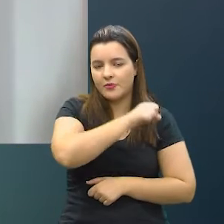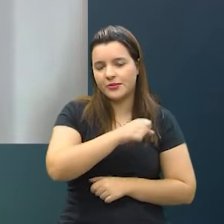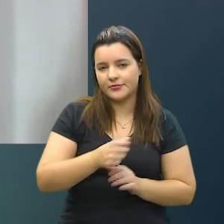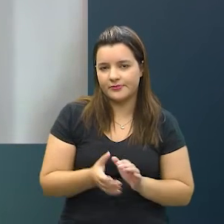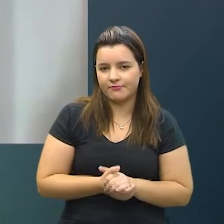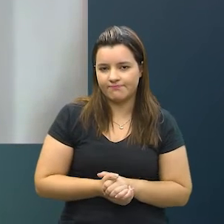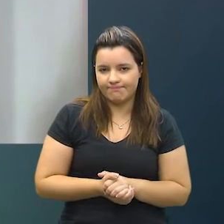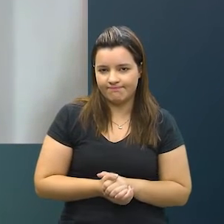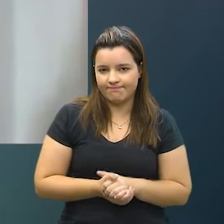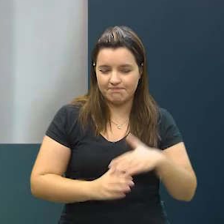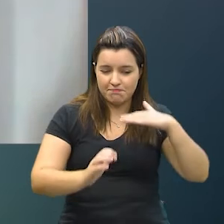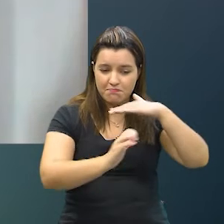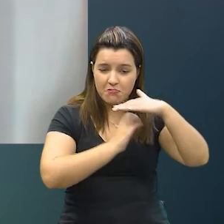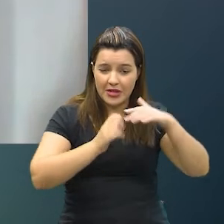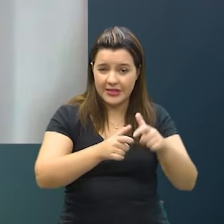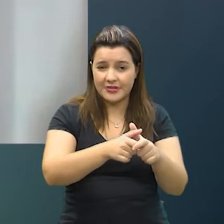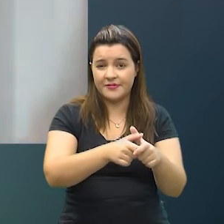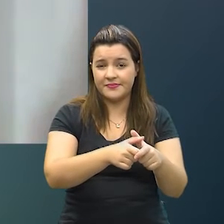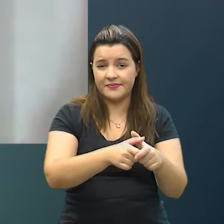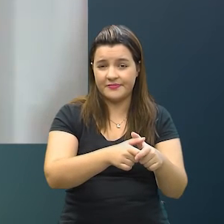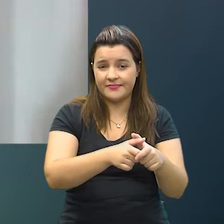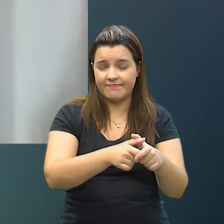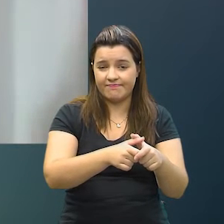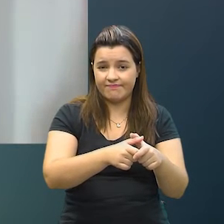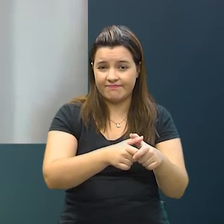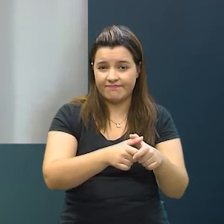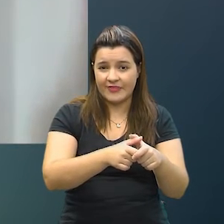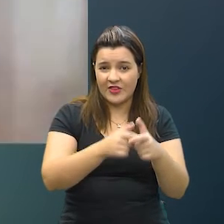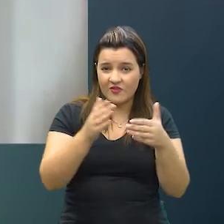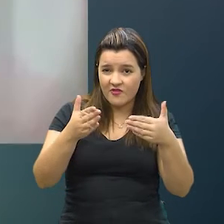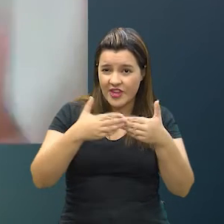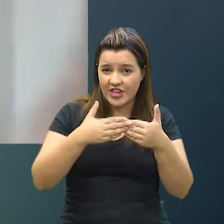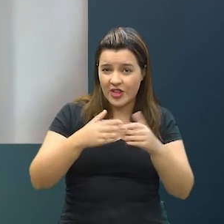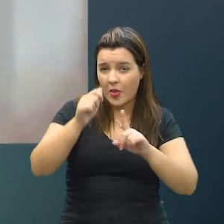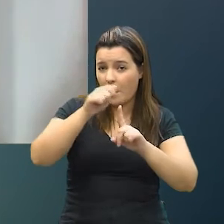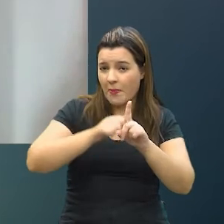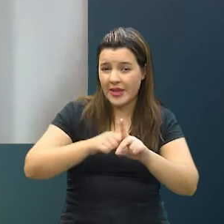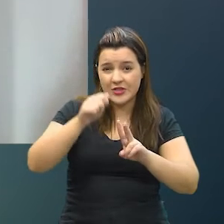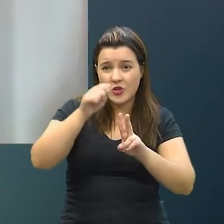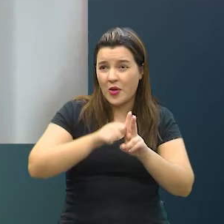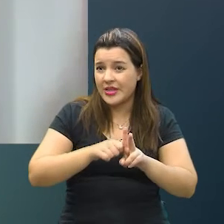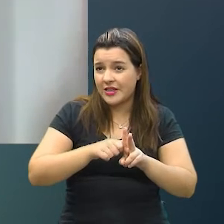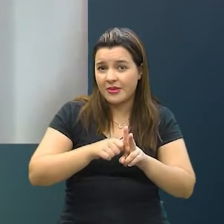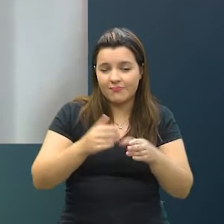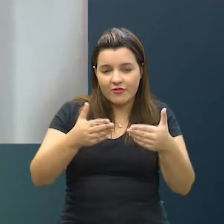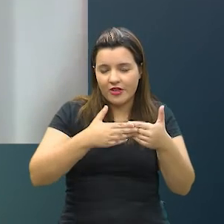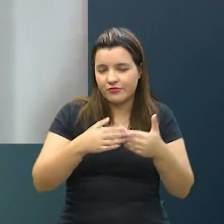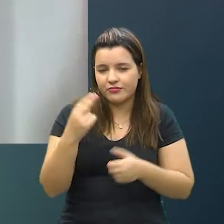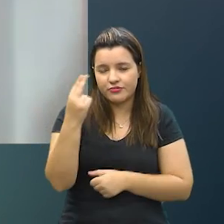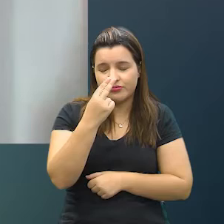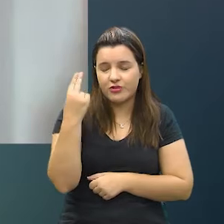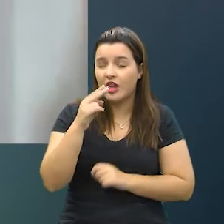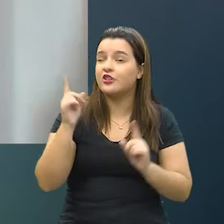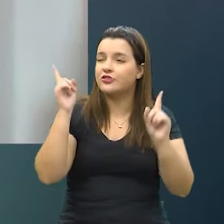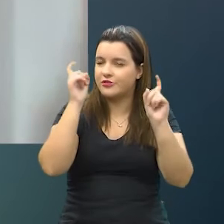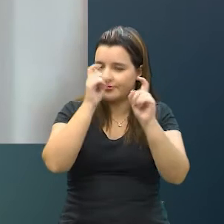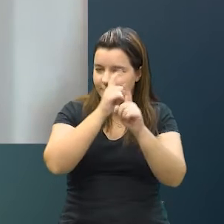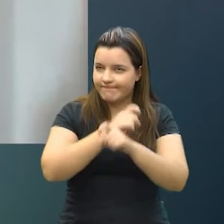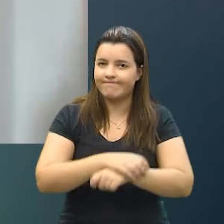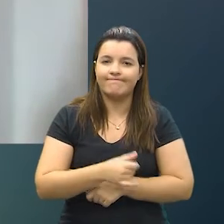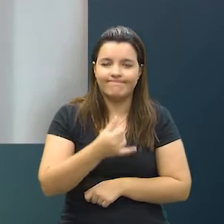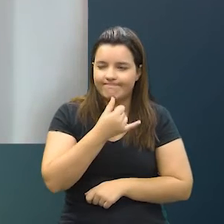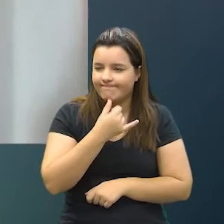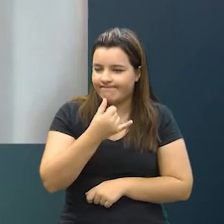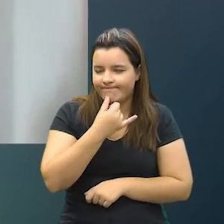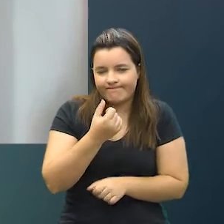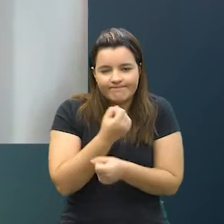pequeno negócio, ele se manter fechado 1 mês, 2 meses, na maioria dos casos, isso,